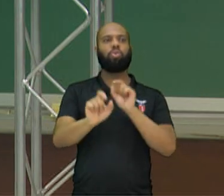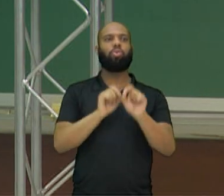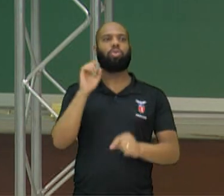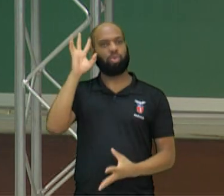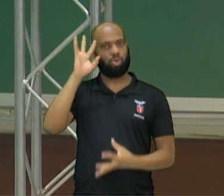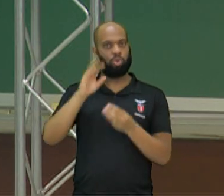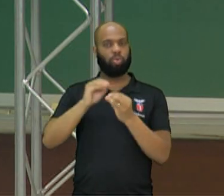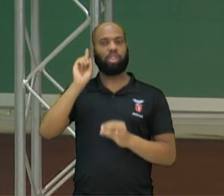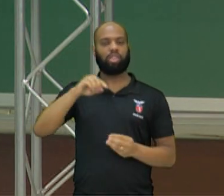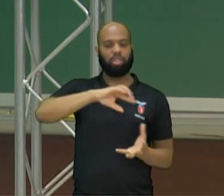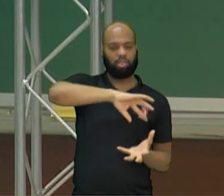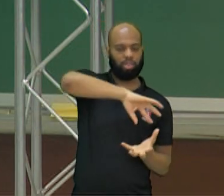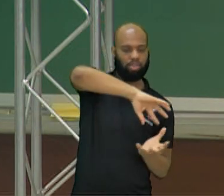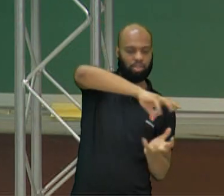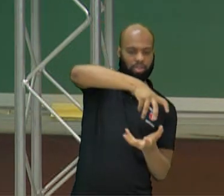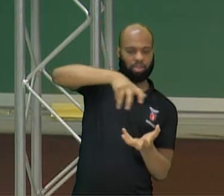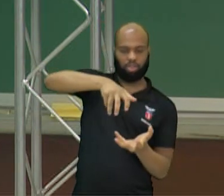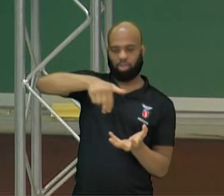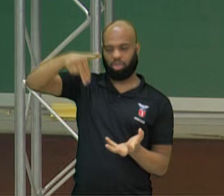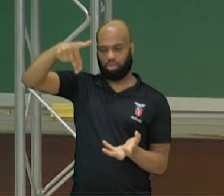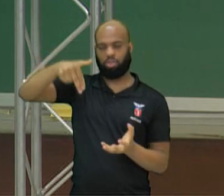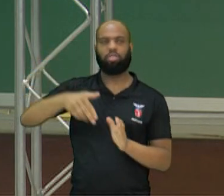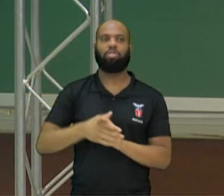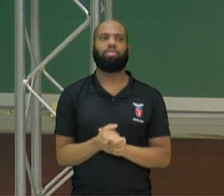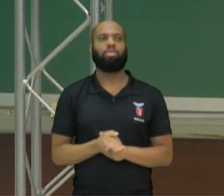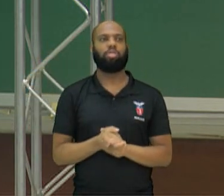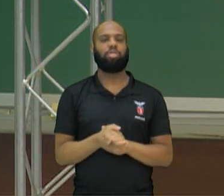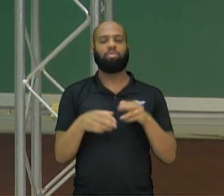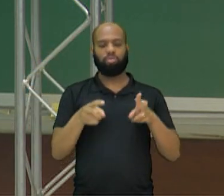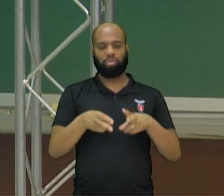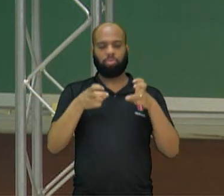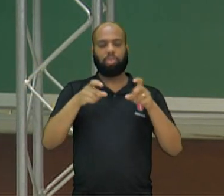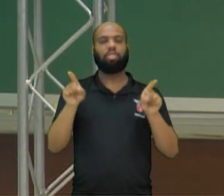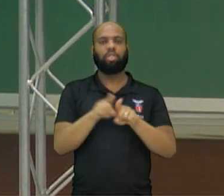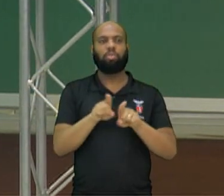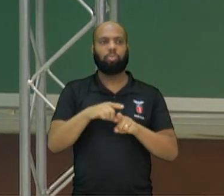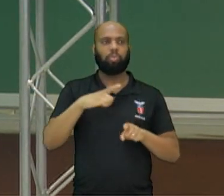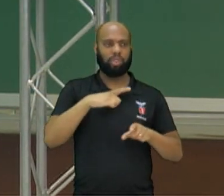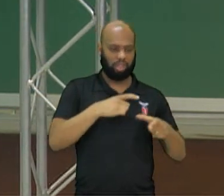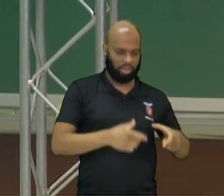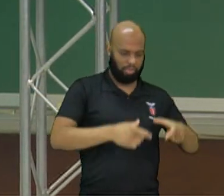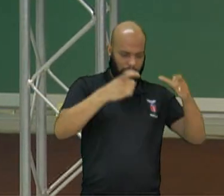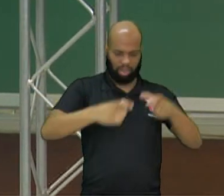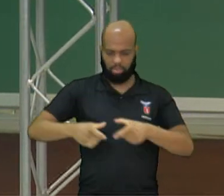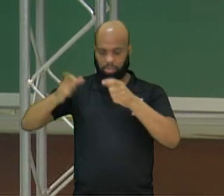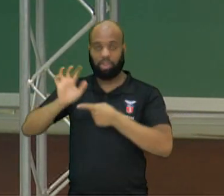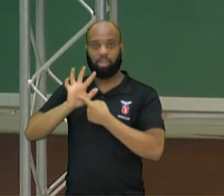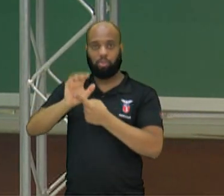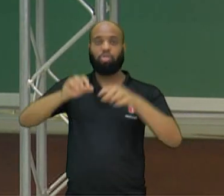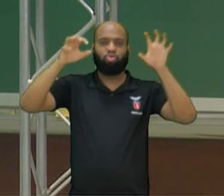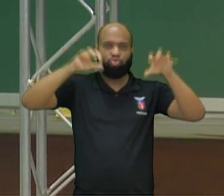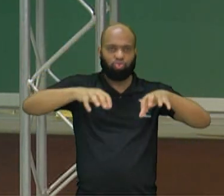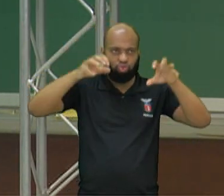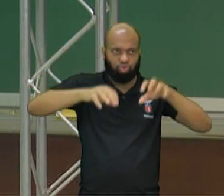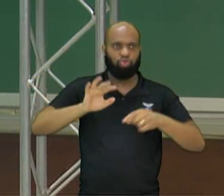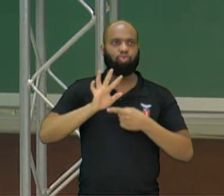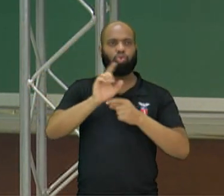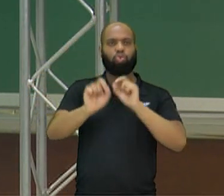entender que estamos tratando de uma localidade no hemisfério norte. E observe também que as barras, que representam o índice